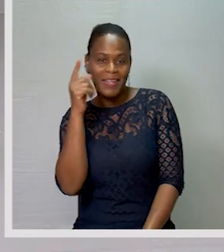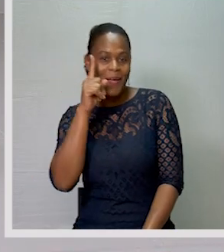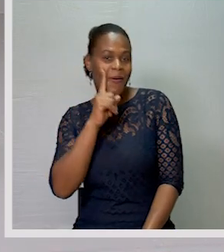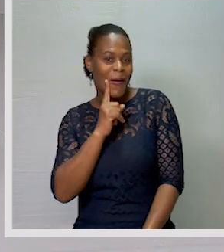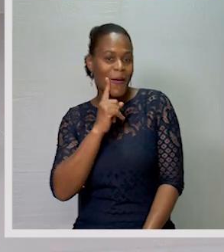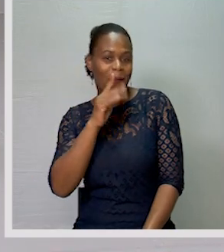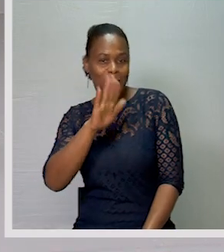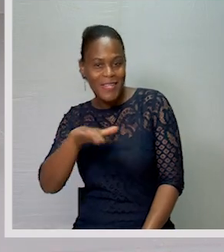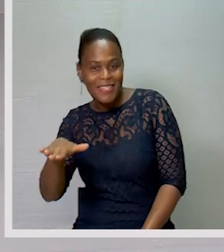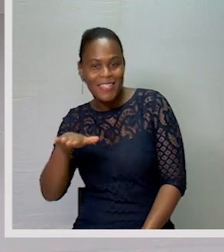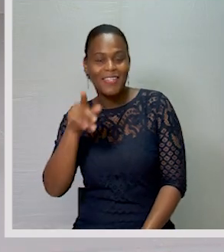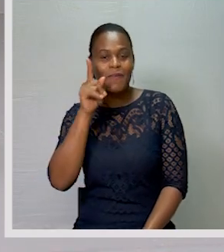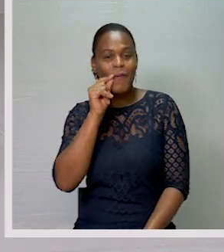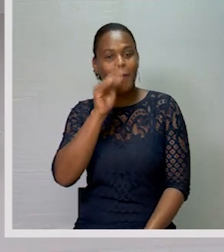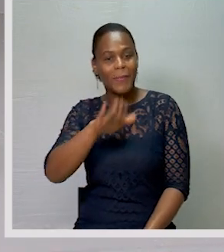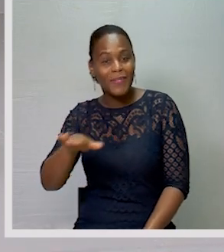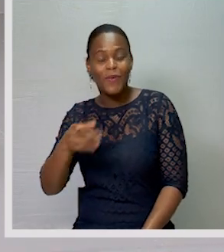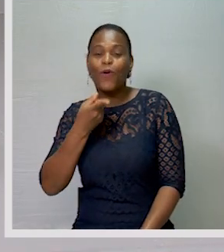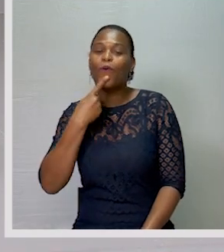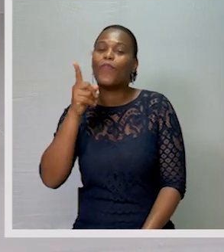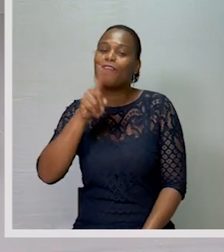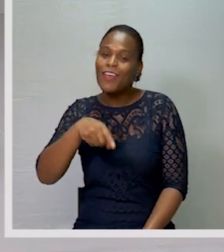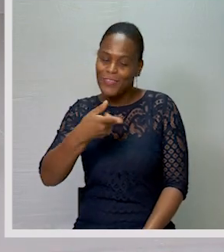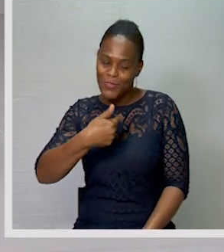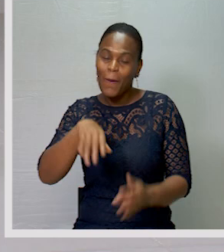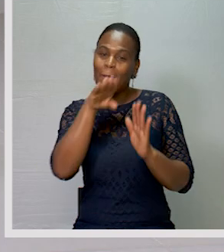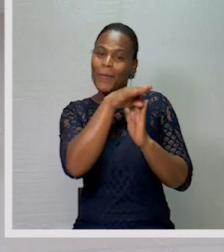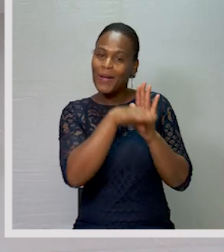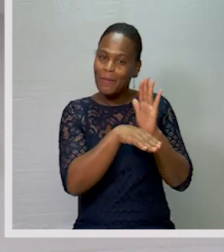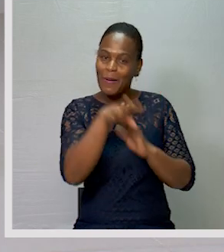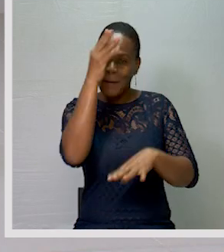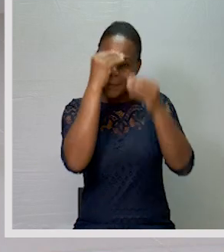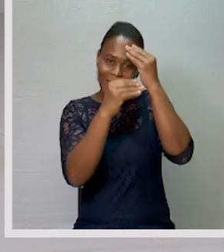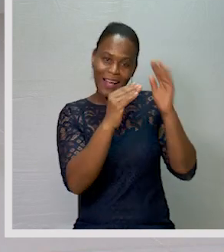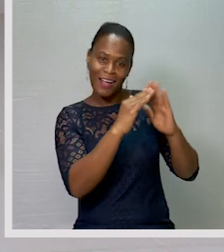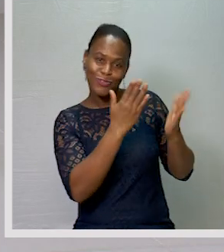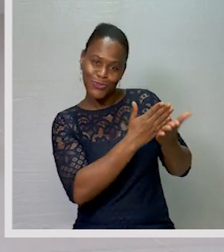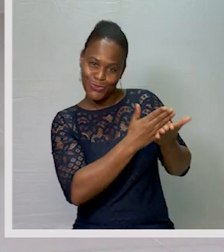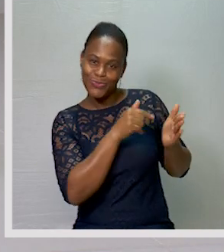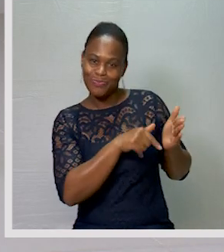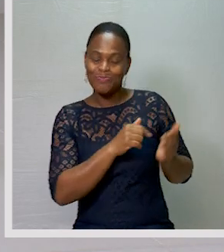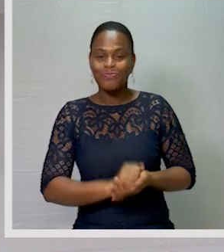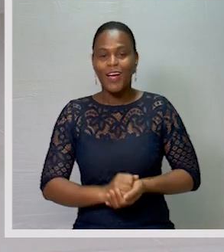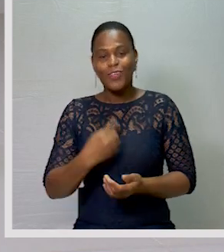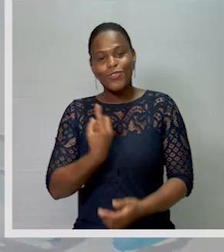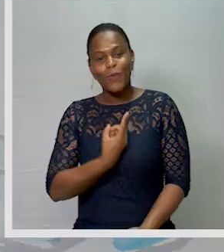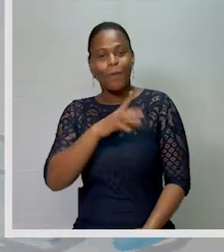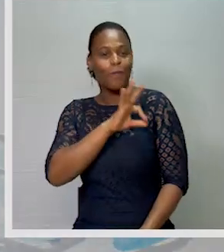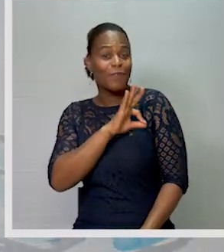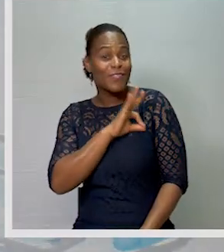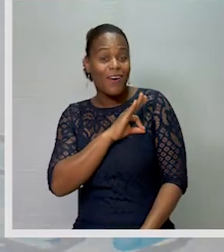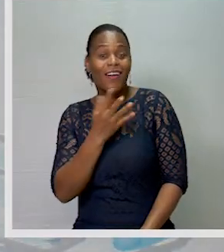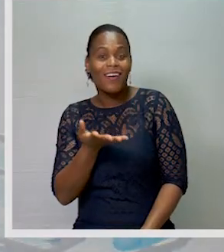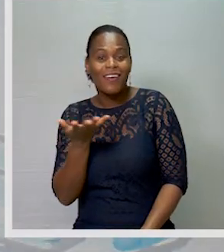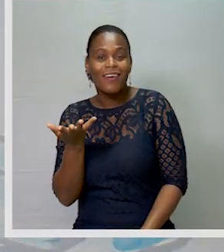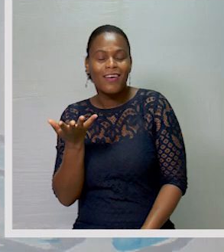Bom dia, meninas e meninos. De volta estamos com o programa Aprender e Estudar em Casa. Eu sou